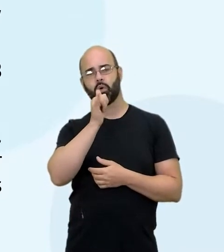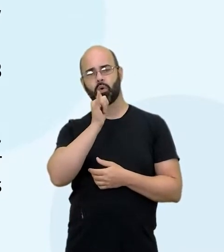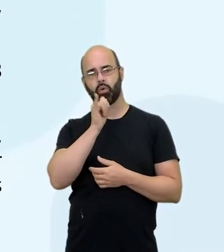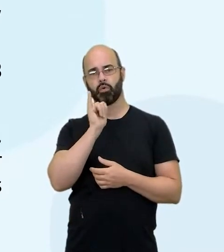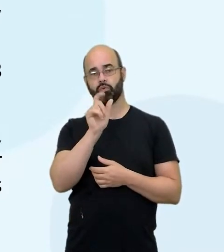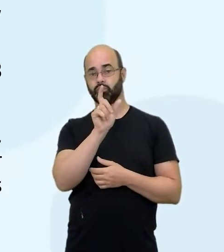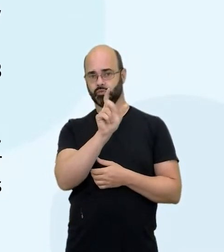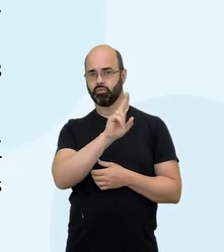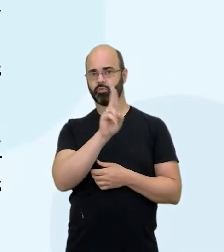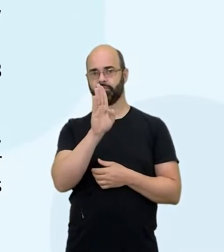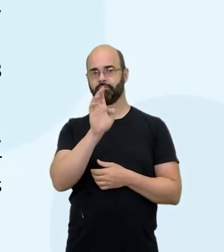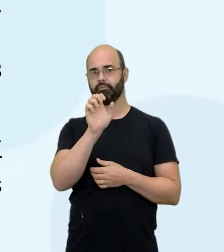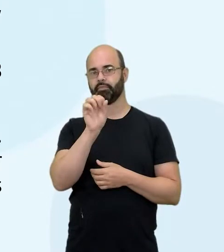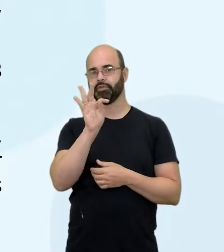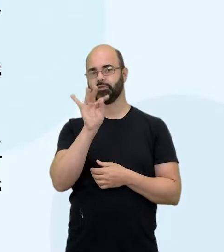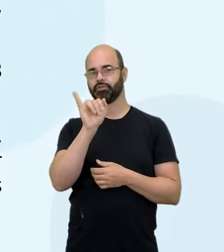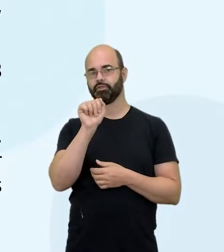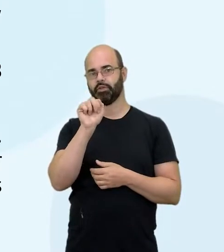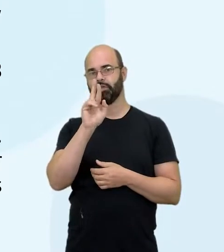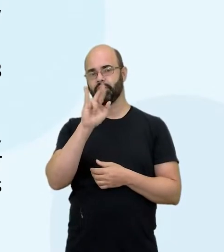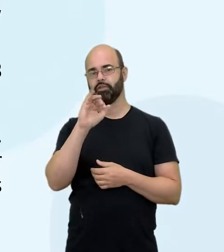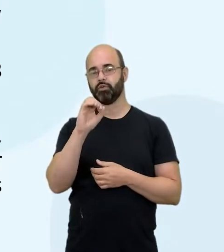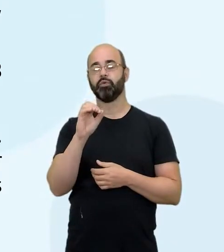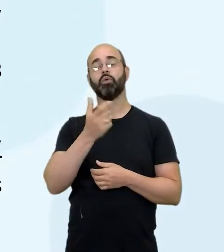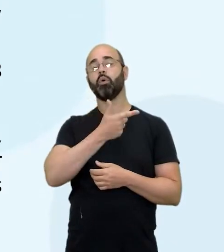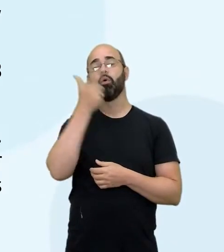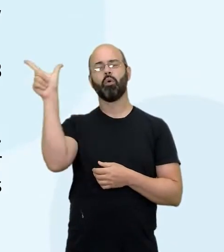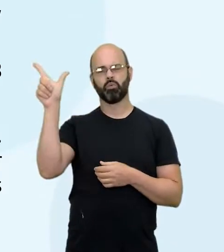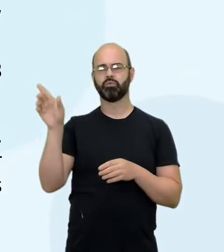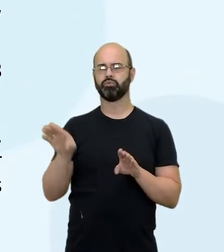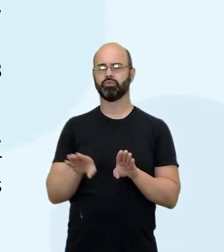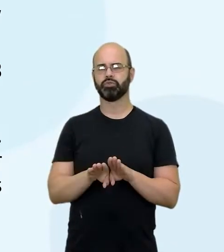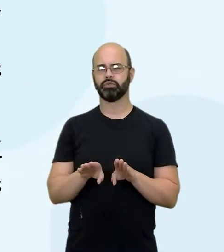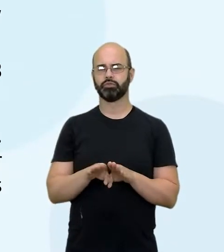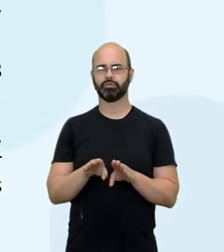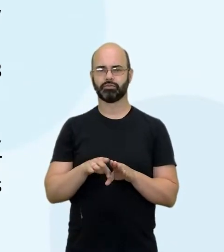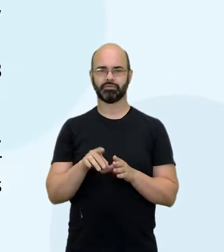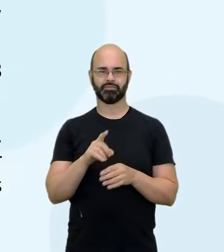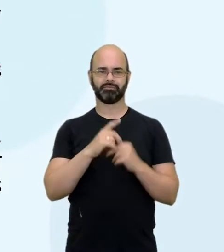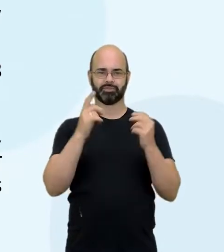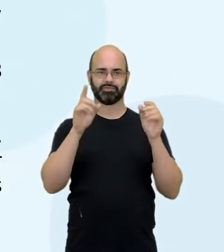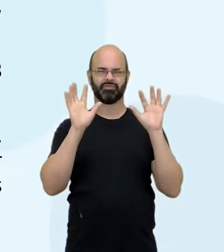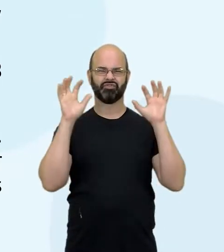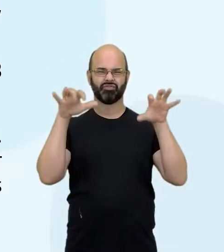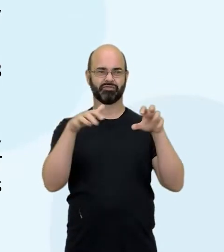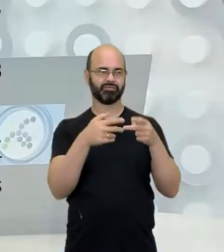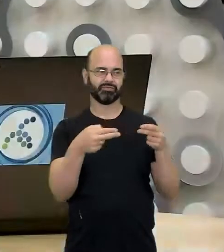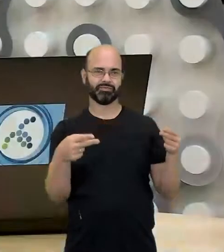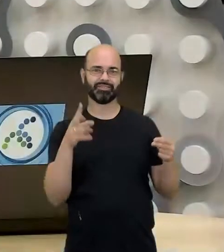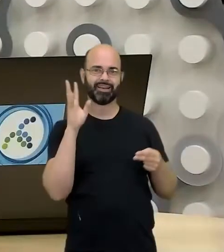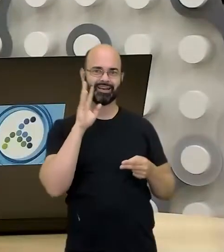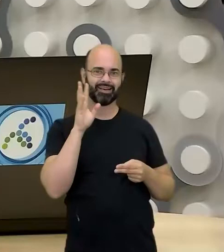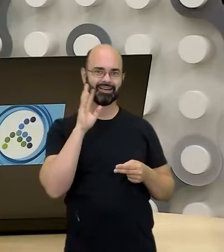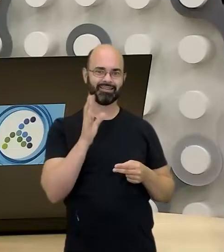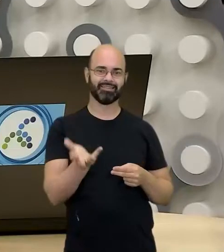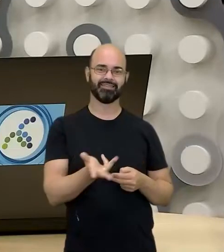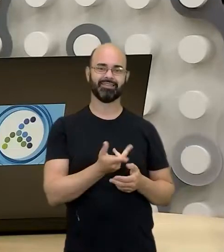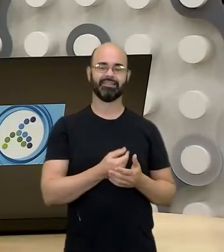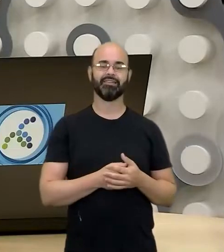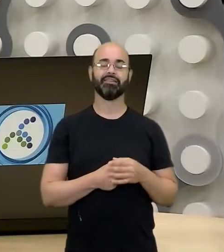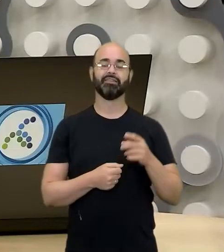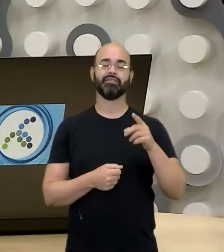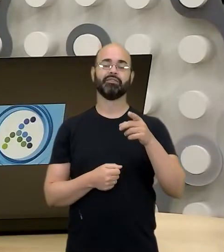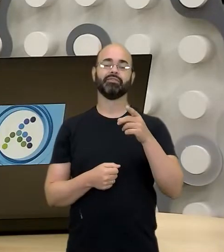tem vários outros contos que também aparecem criaturas fantásticas ali, e aí é legal que vocês reassistam essa aula da professora